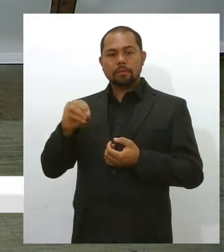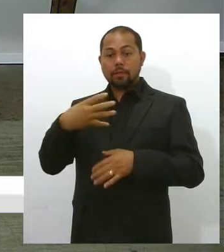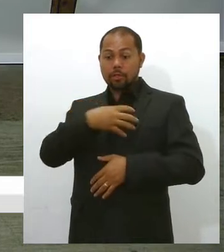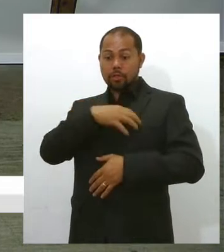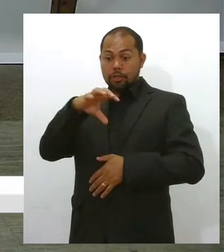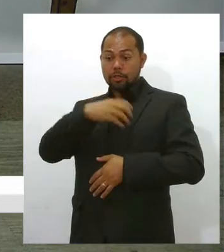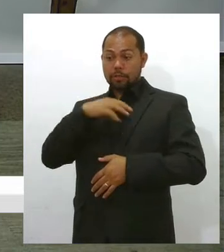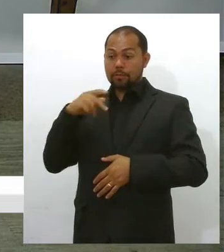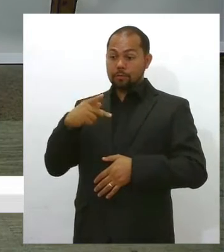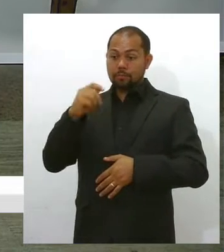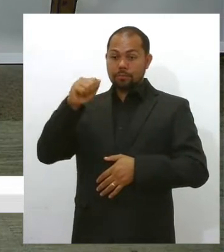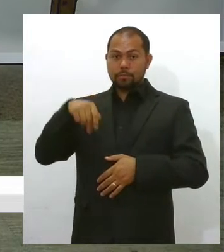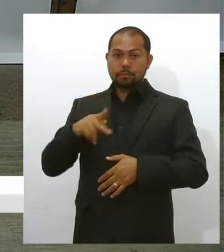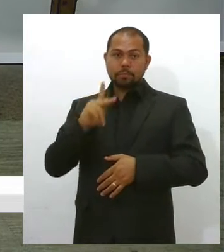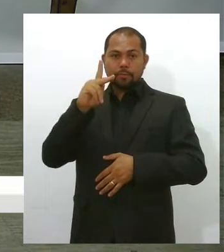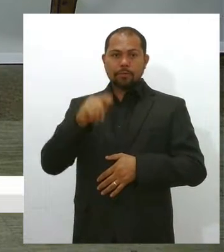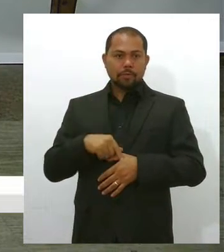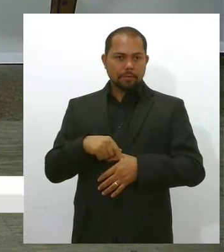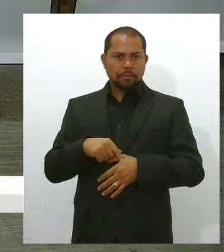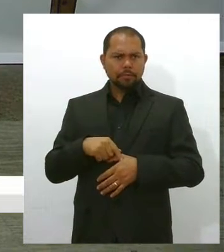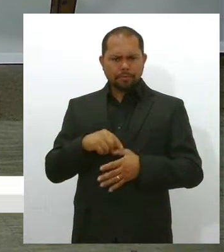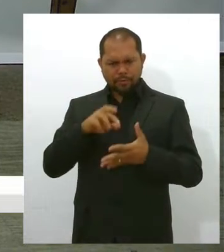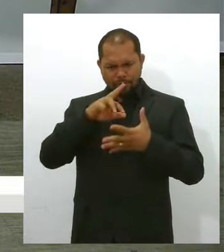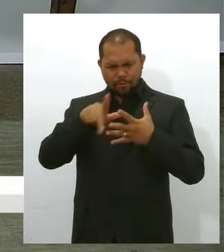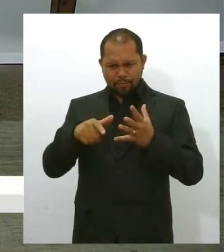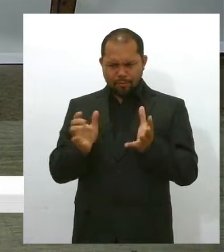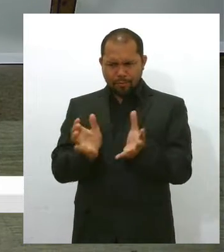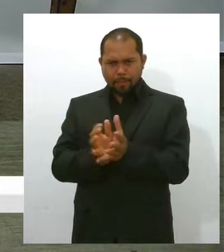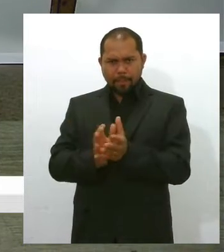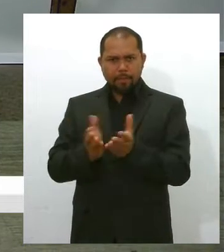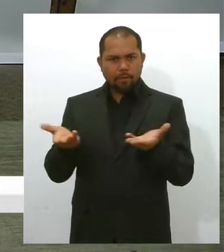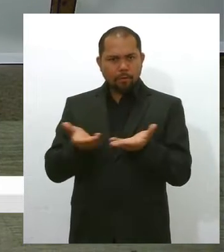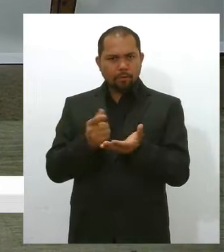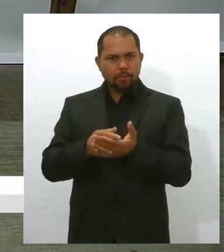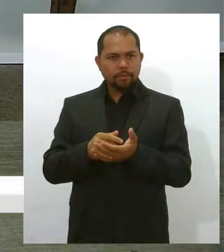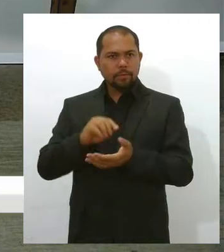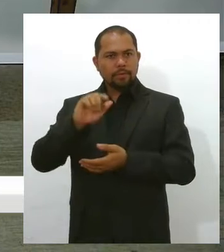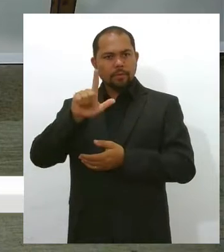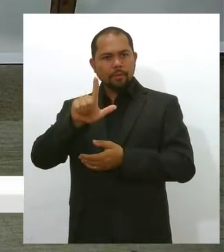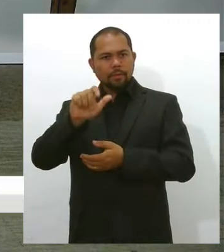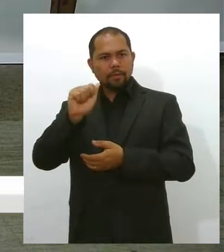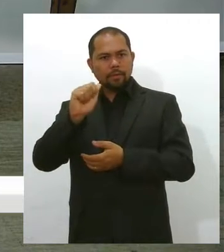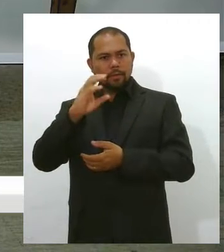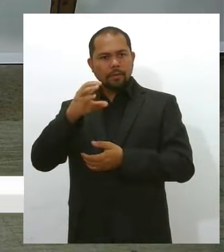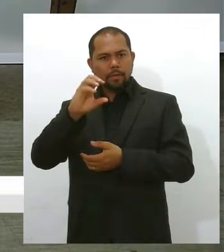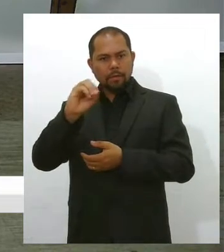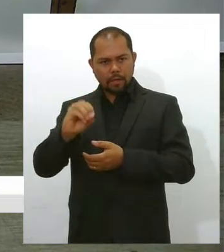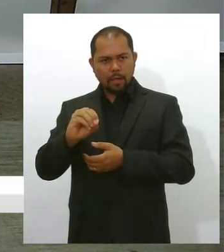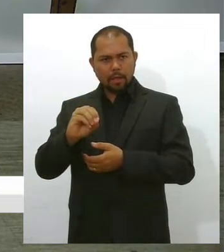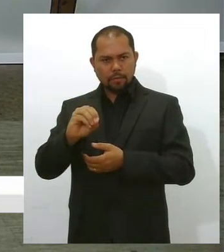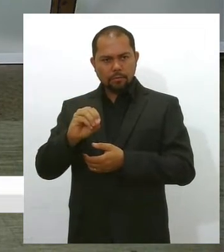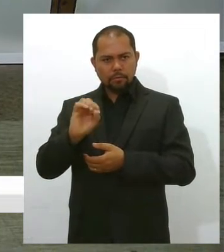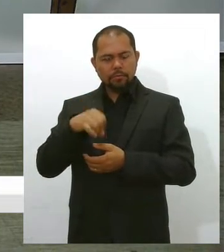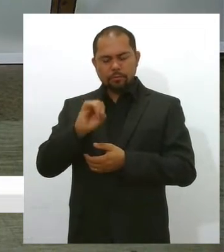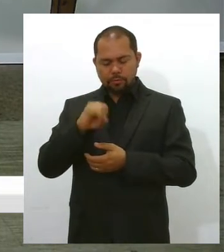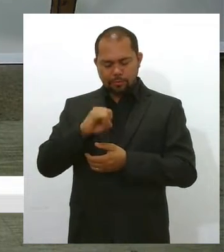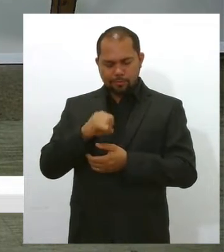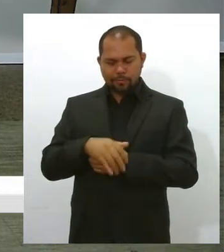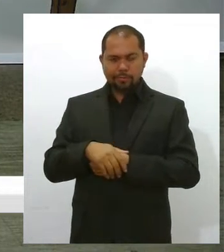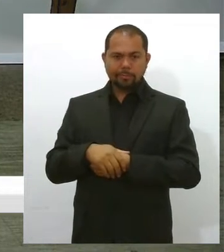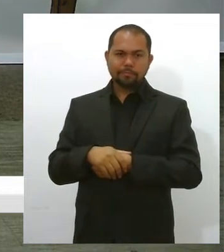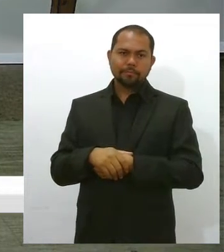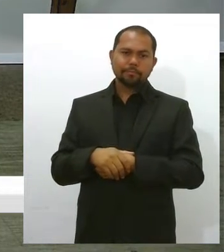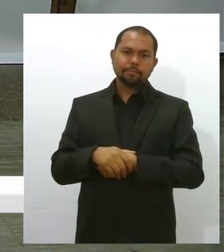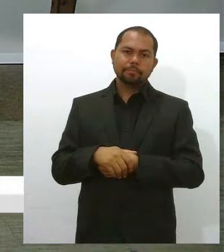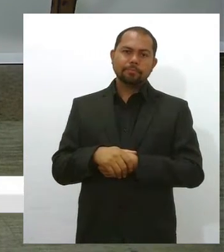aqui que você já participou, né? Mas atualmente você tá na Laço. Não é isso, Fabiano? Isso. Bom, no início do programa, a